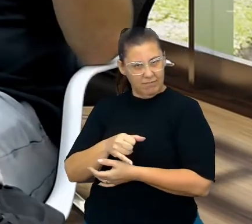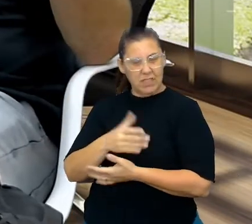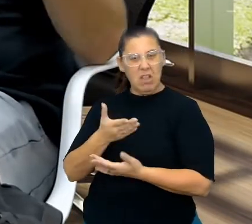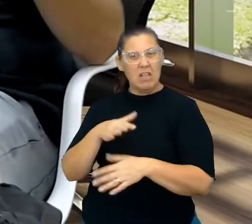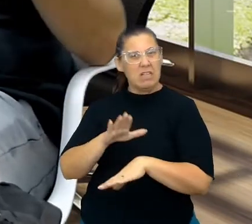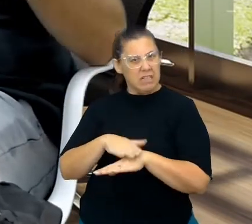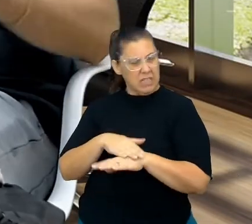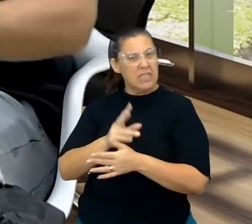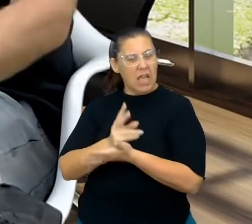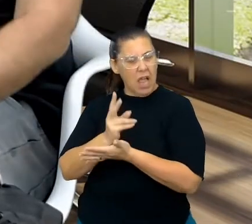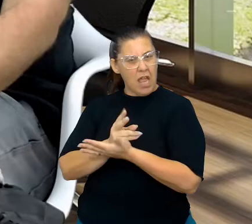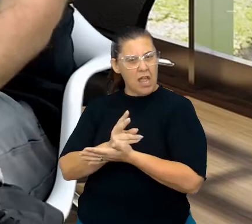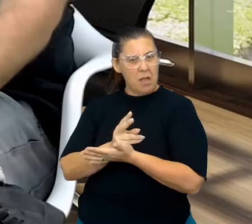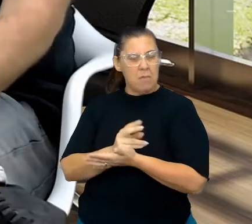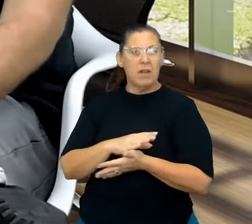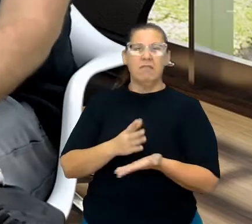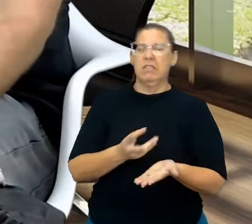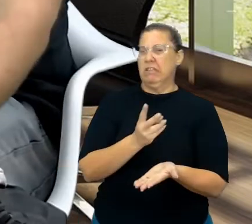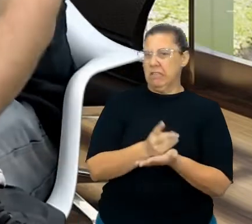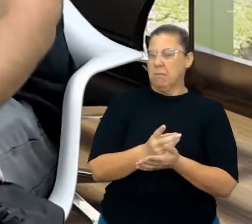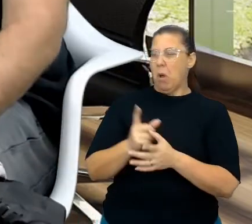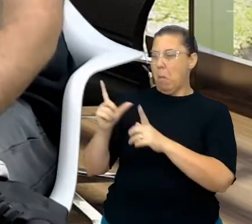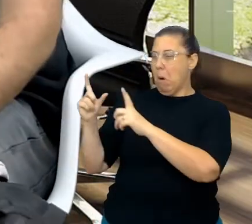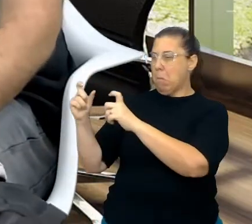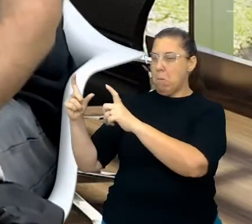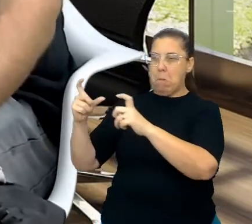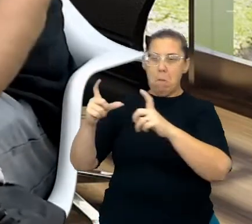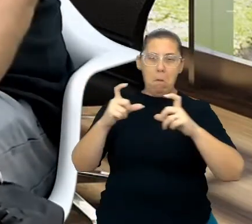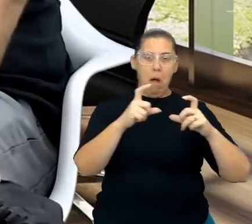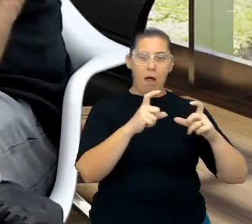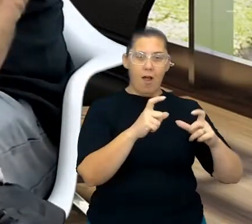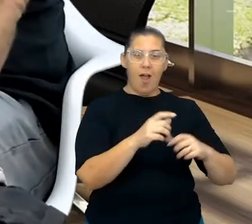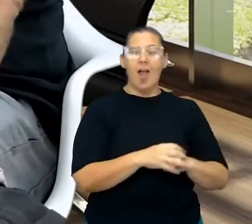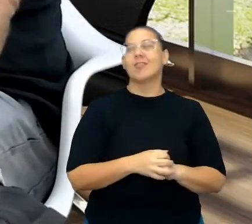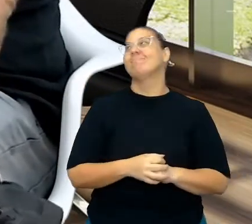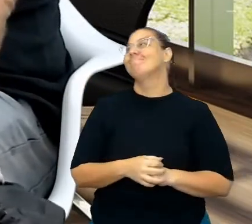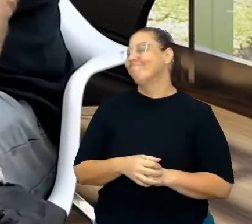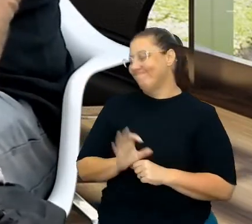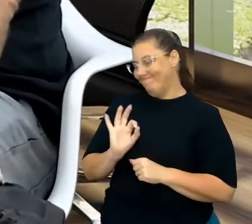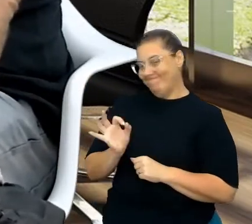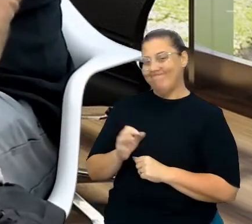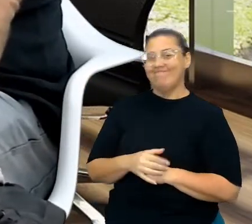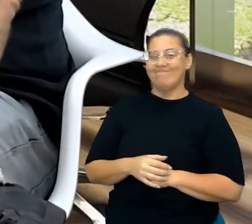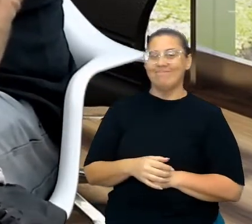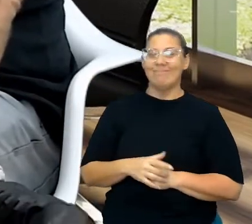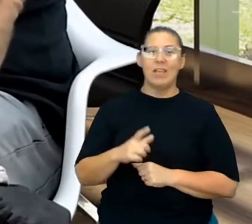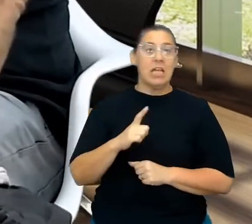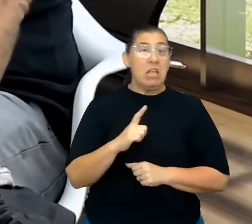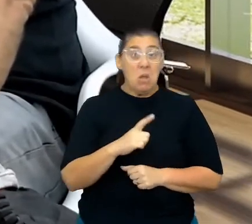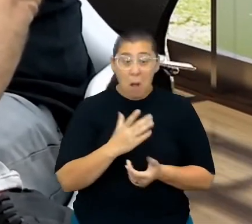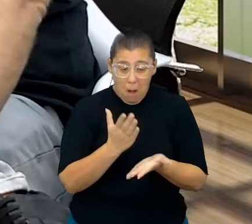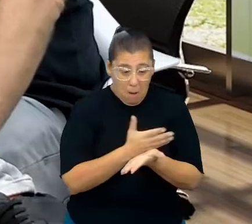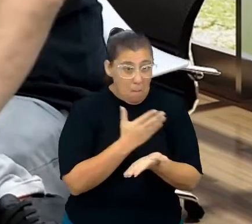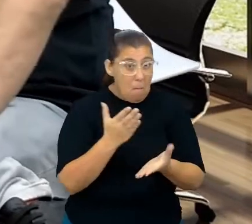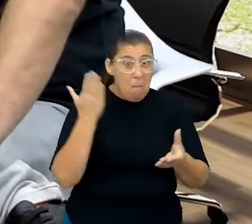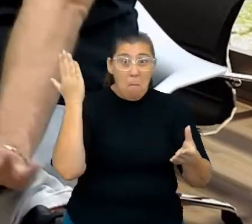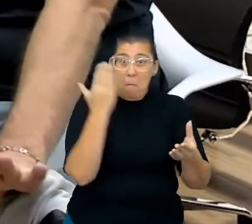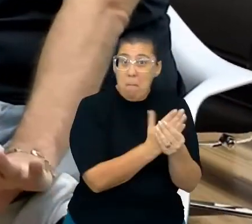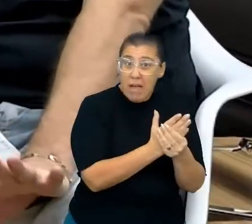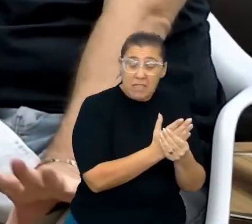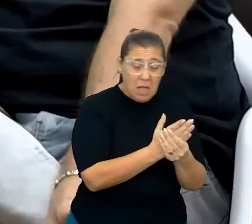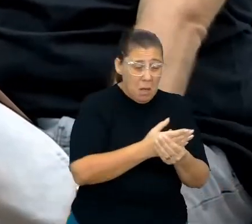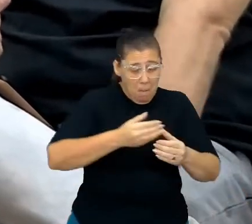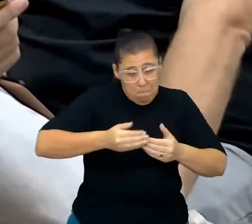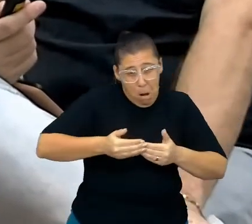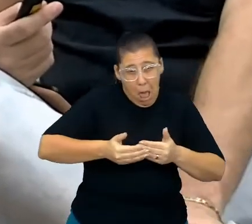com frequência? E aí, você tira muitas fotos, Júlia? Sim. Inclusive, eu tenho uma pasta inteira só pra isso. Uma pasta